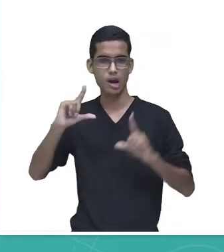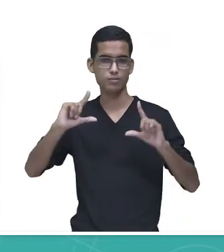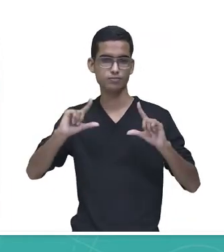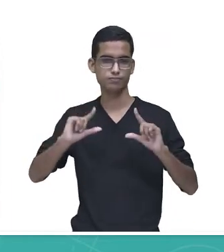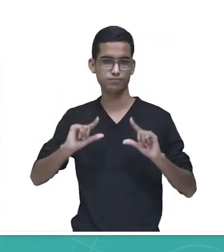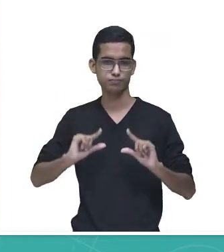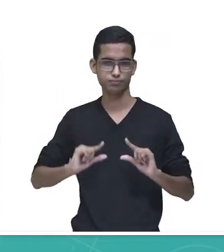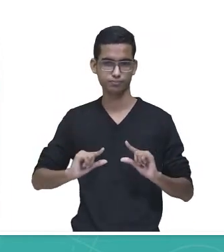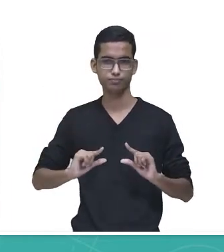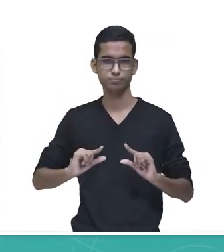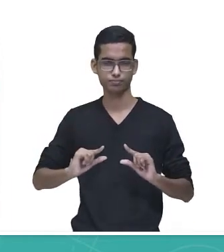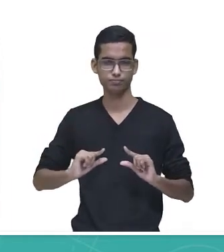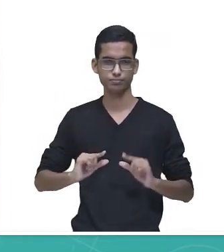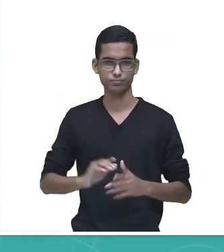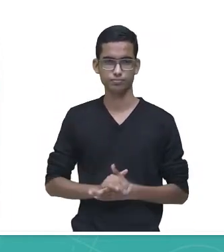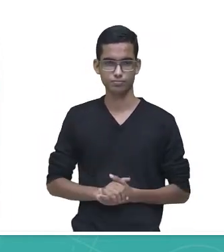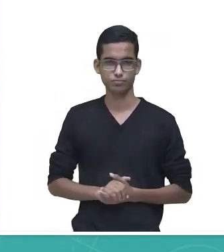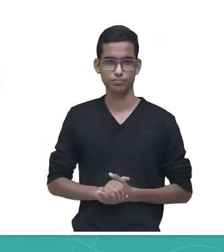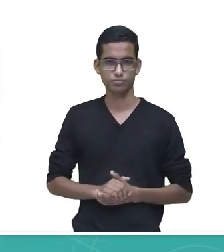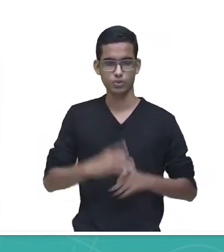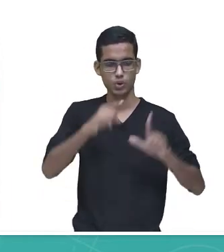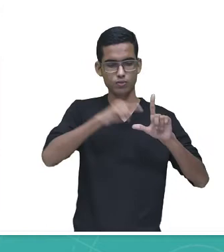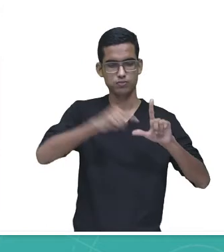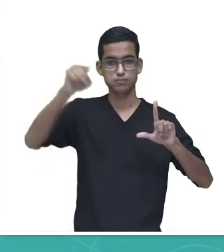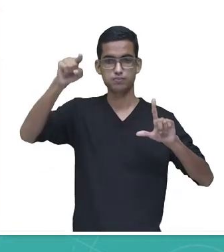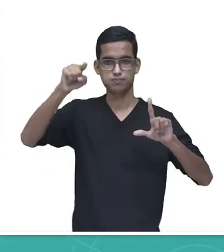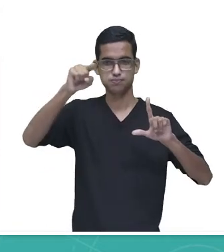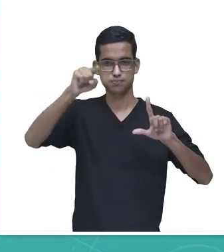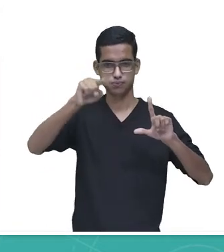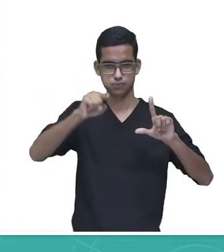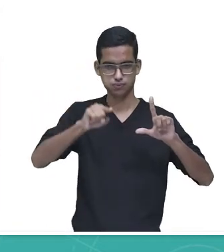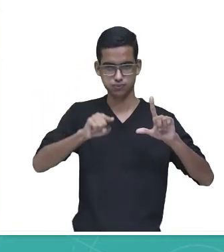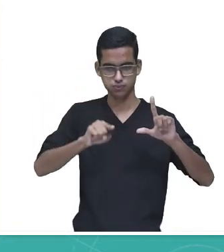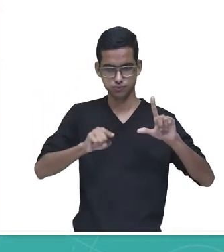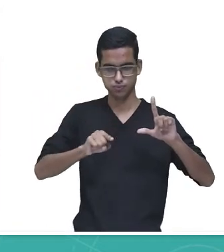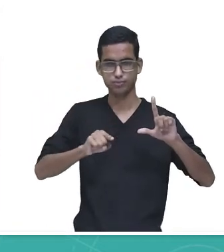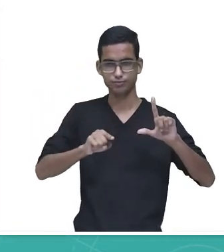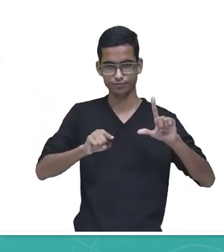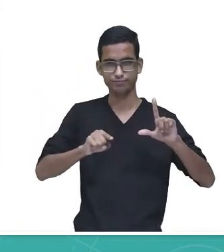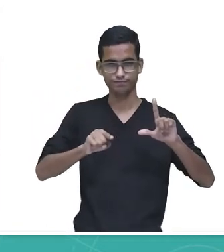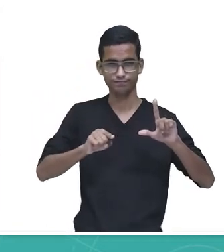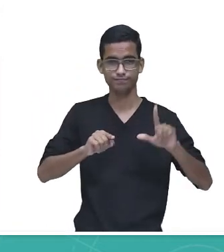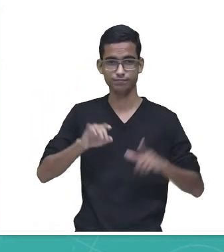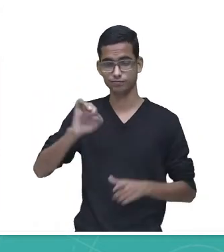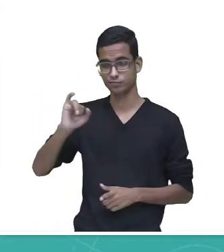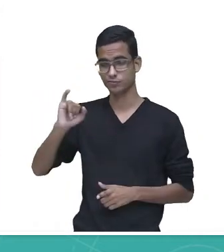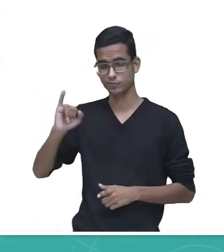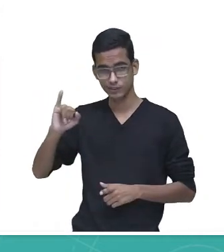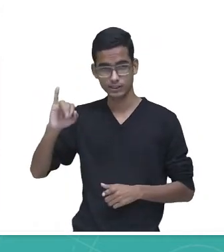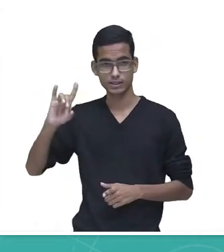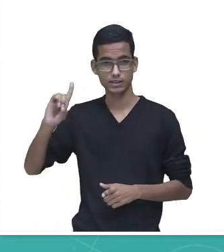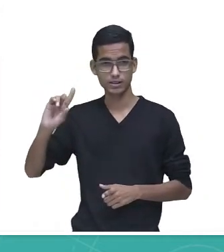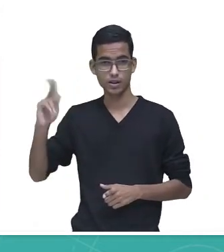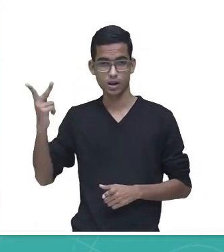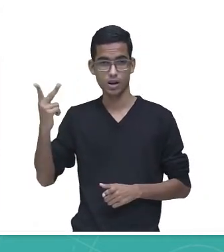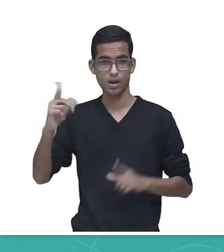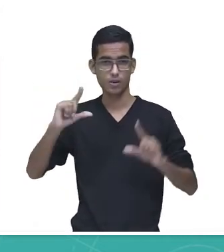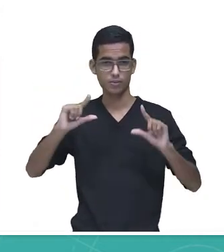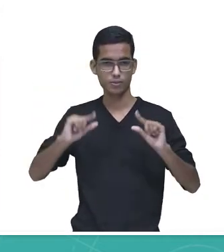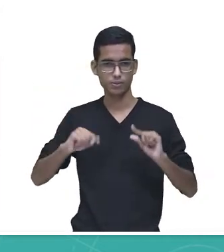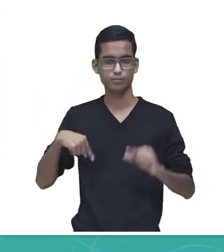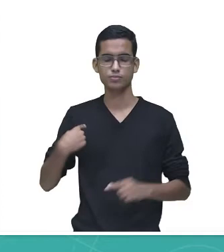fato de nós estarmos aí com o IDH baixo, é isso que nós temos que fazer, se conformar, não. Temos que